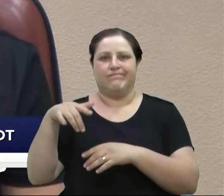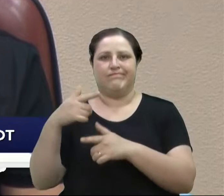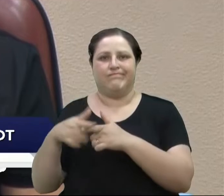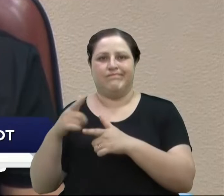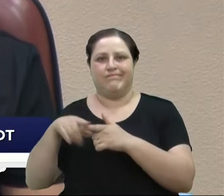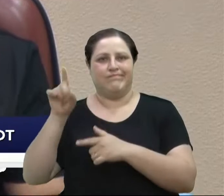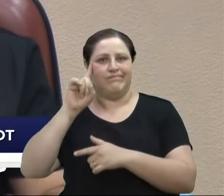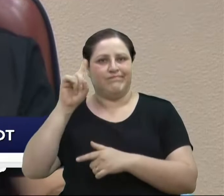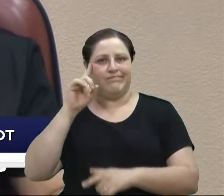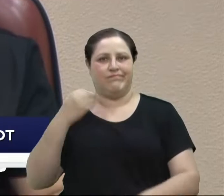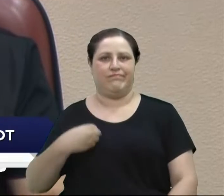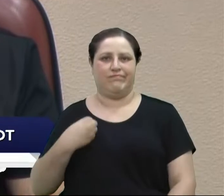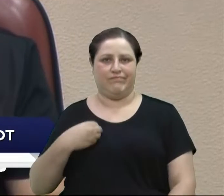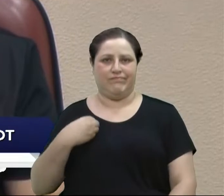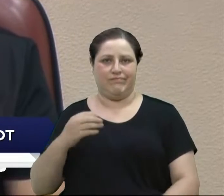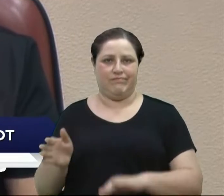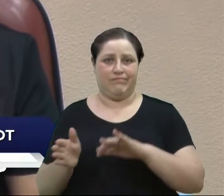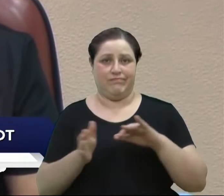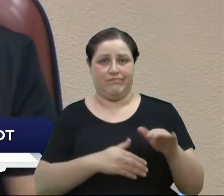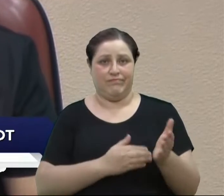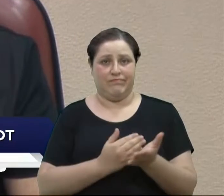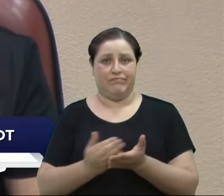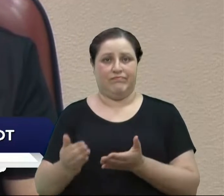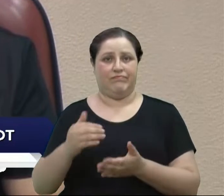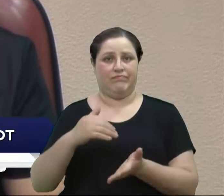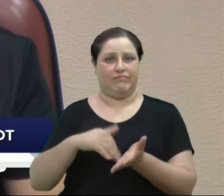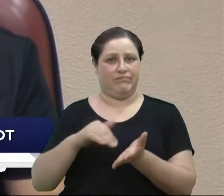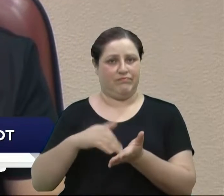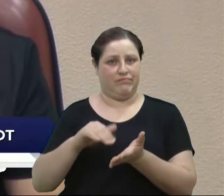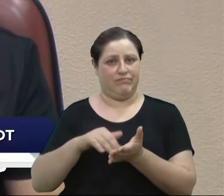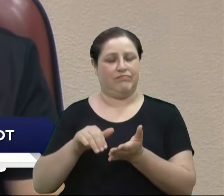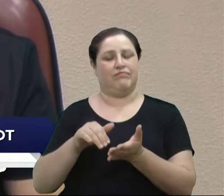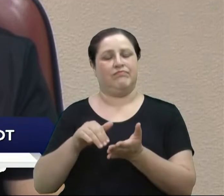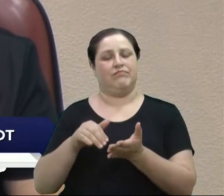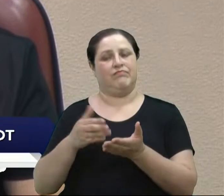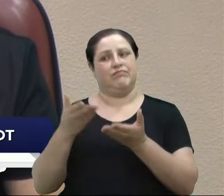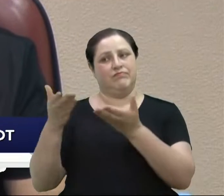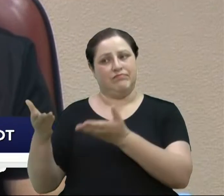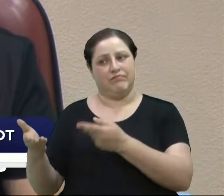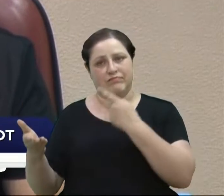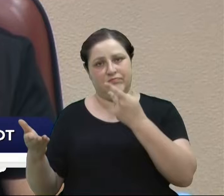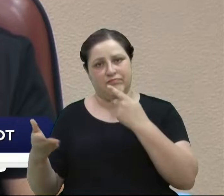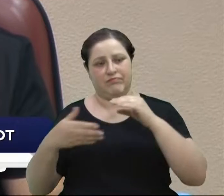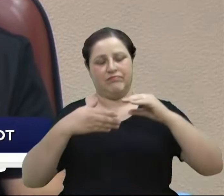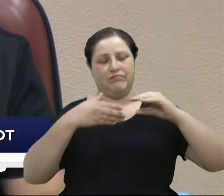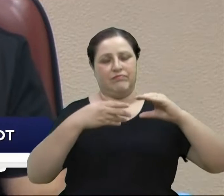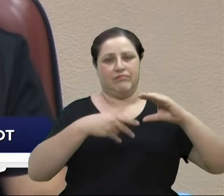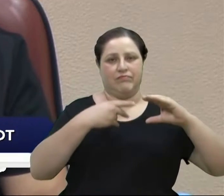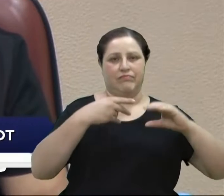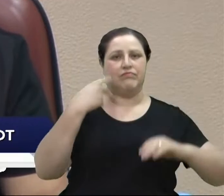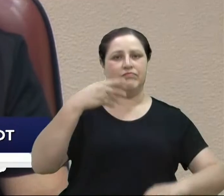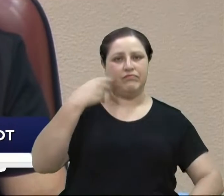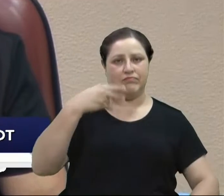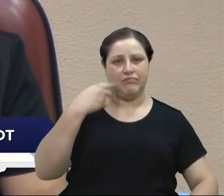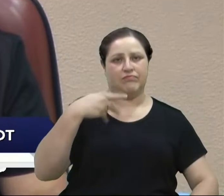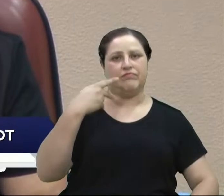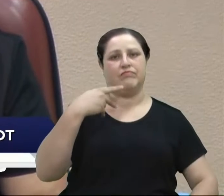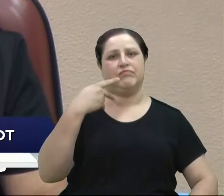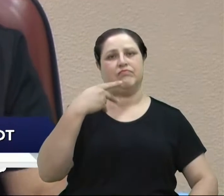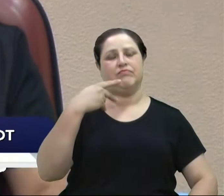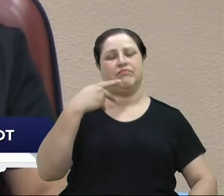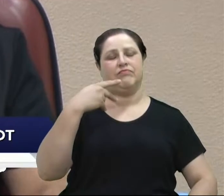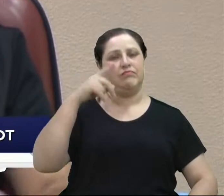eu passo a palavra inicialmente para a senhora. Né, faço uma saudação aos demais vereadores que estão nos assistindo seus gabinetes, ao vereador Scalco, que chegou